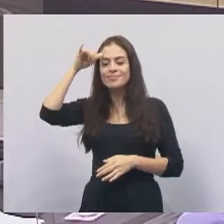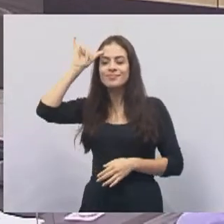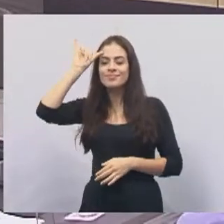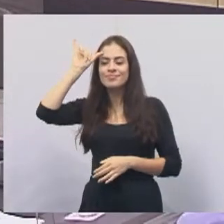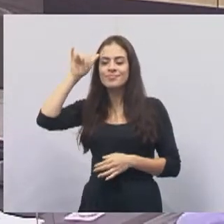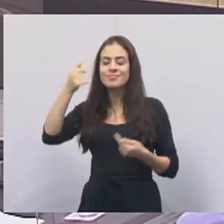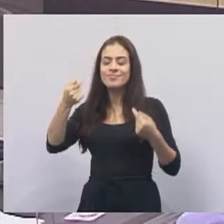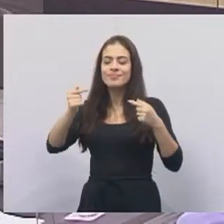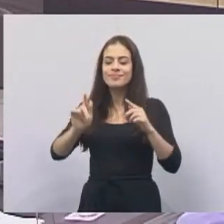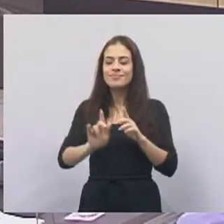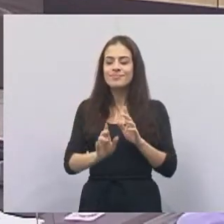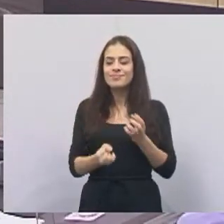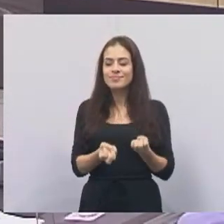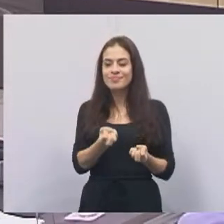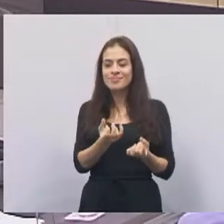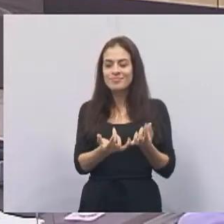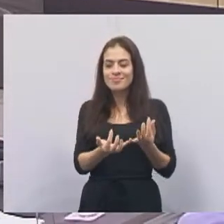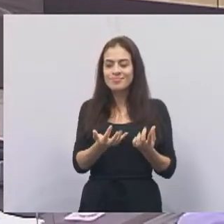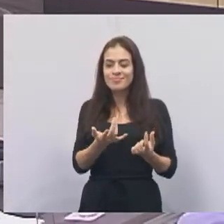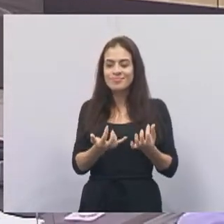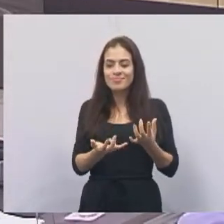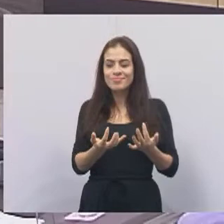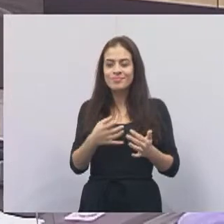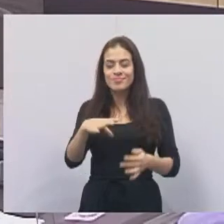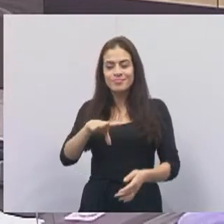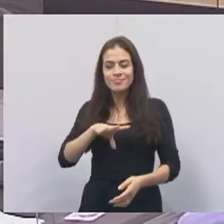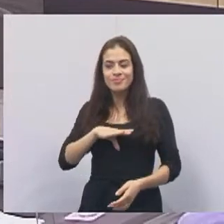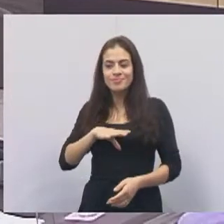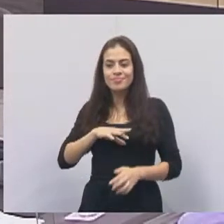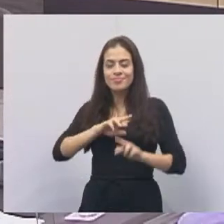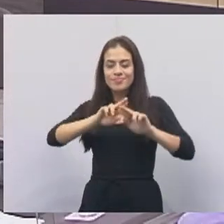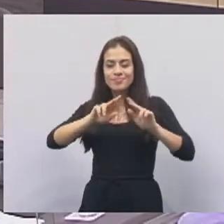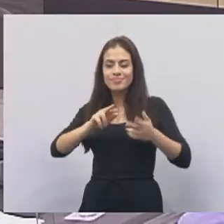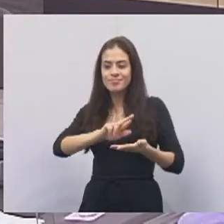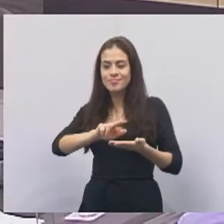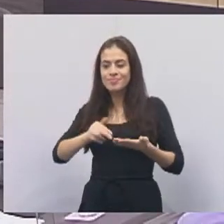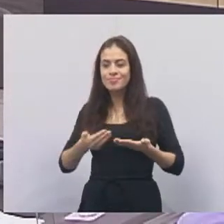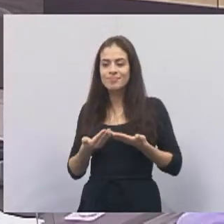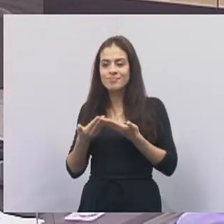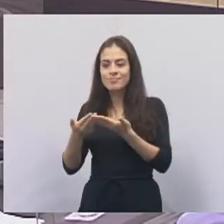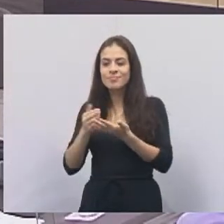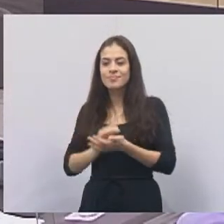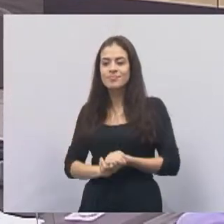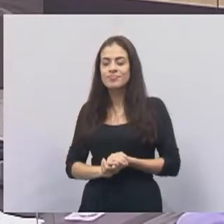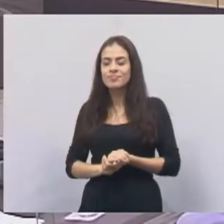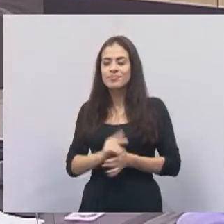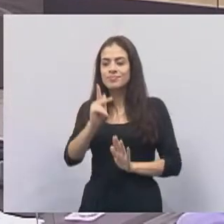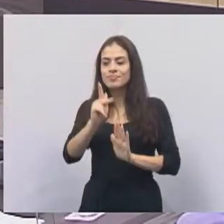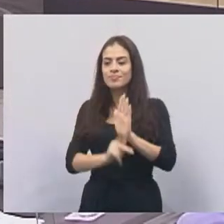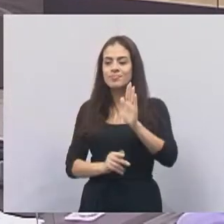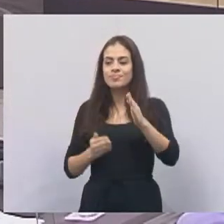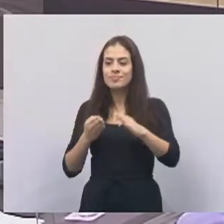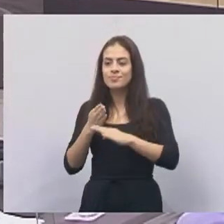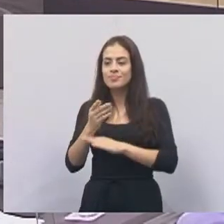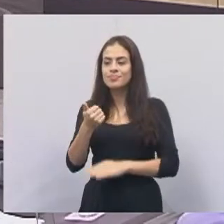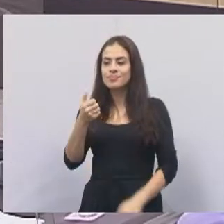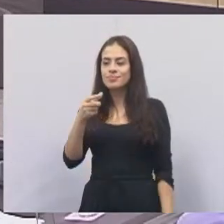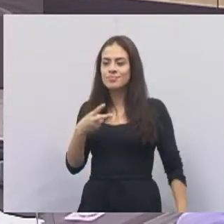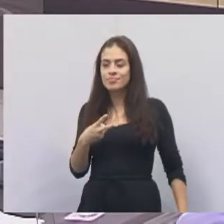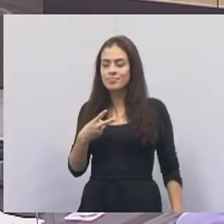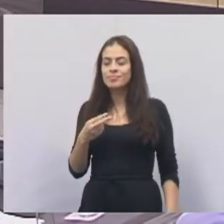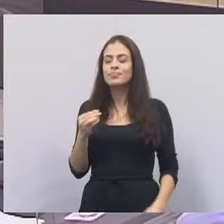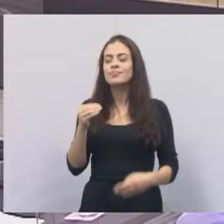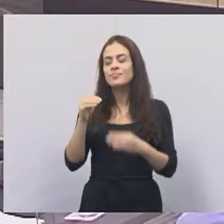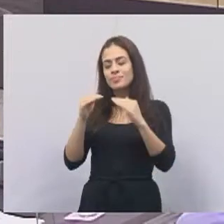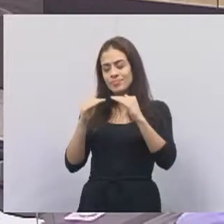e combate às práticas de Queimadas urbanas e da outras providências o projeto foi aprovado por 12 votos favorável e nenhum